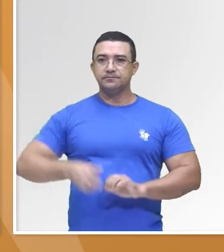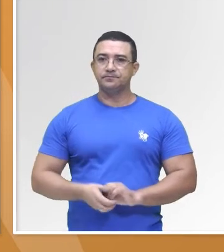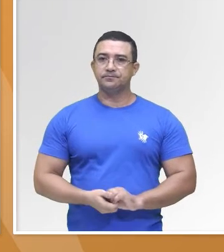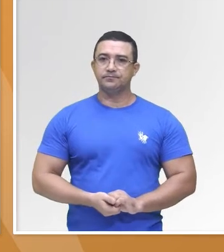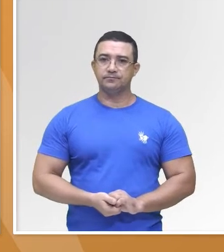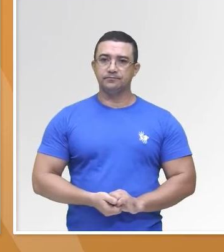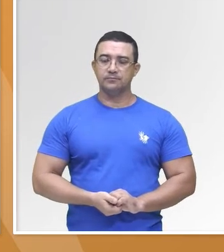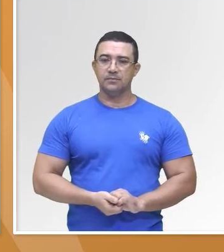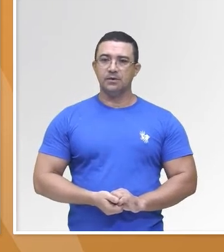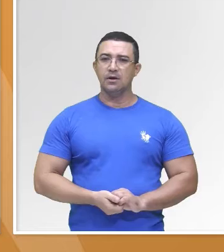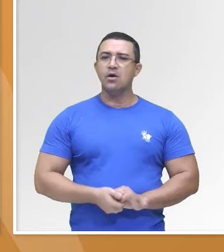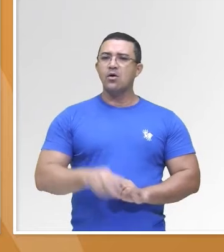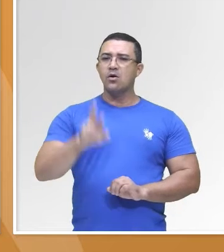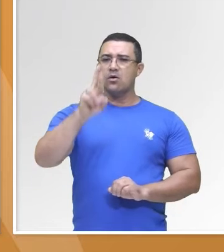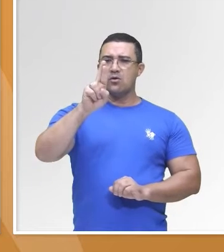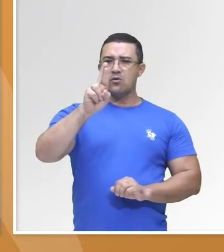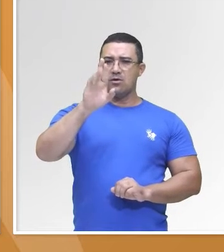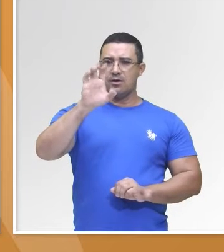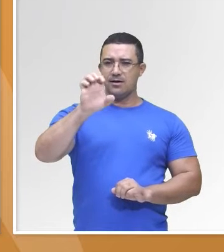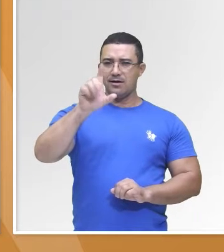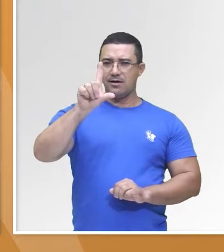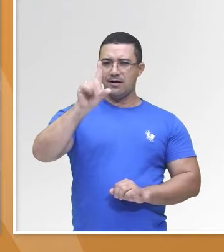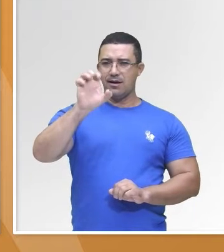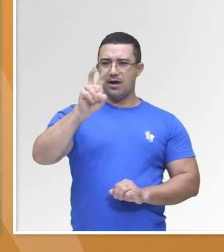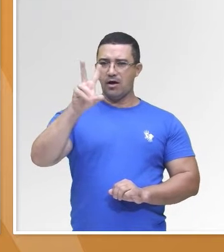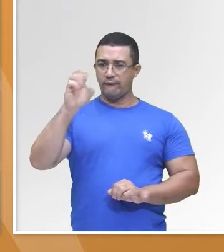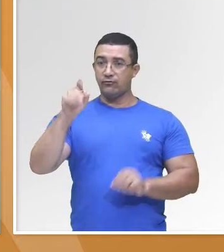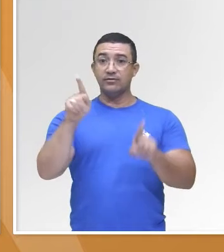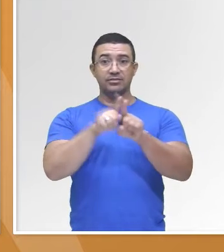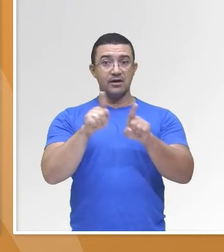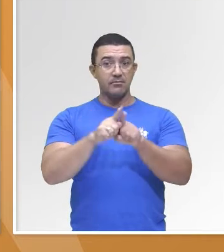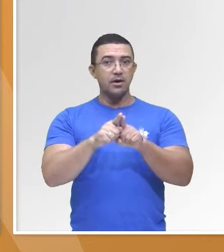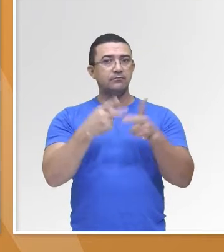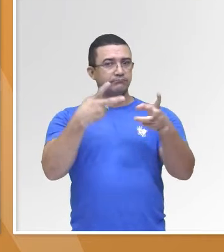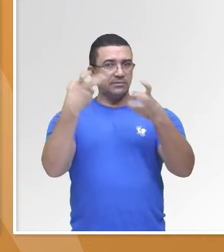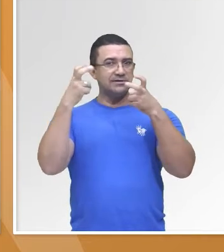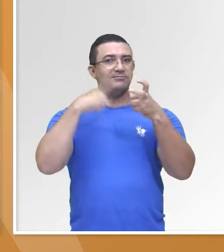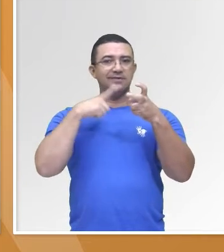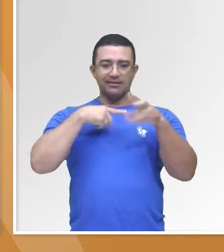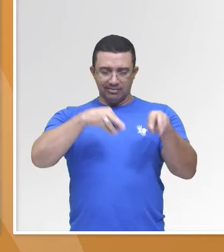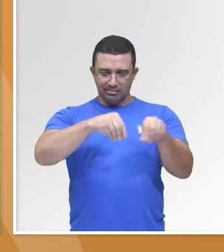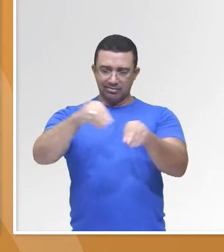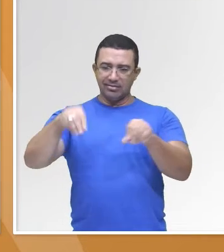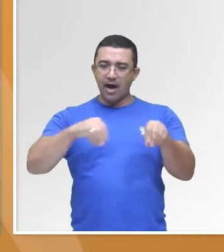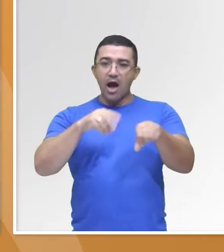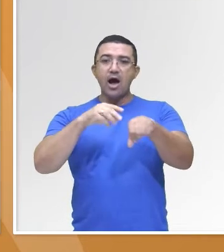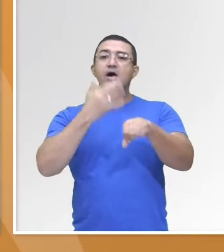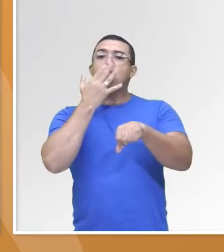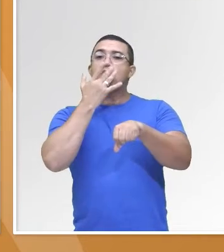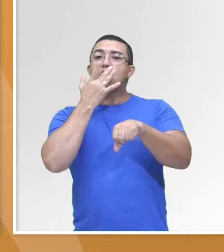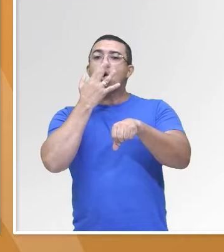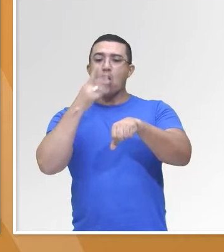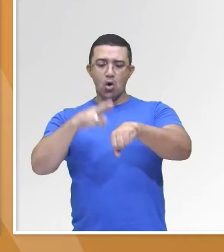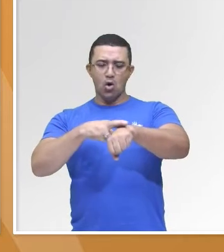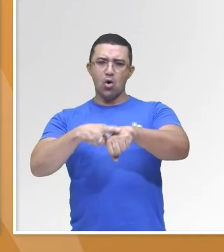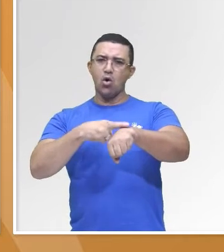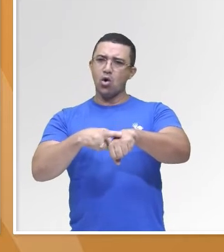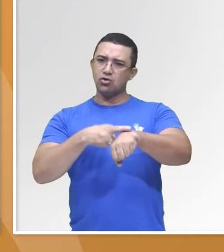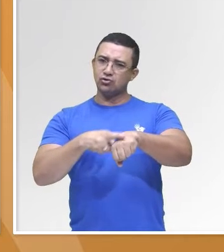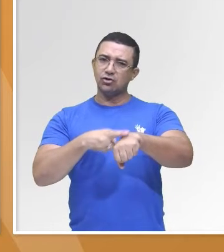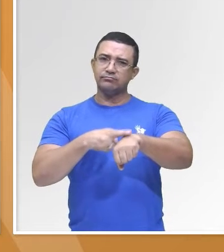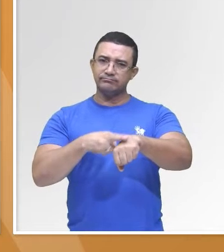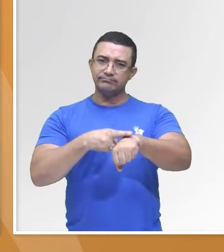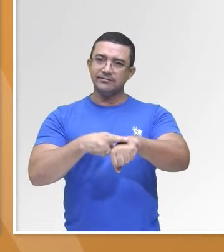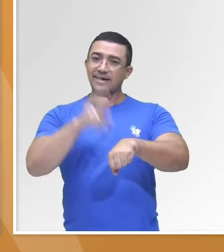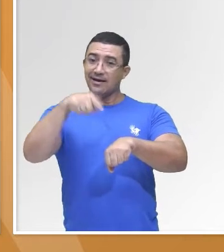sobre o relevo ainda, a gente vai verificar a terra roxa na próxima cartela, tá? A terra roxa, ela também